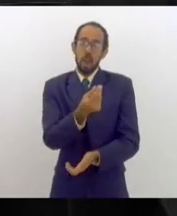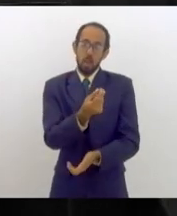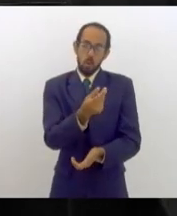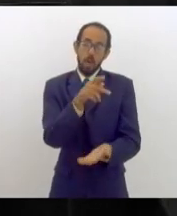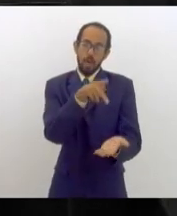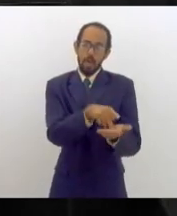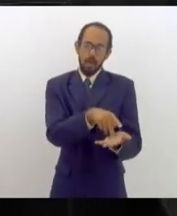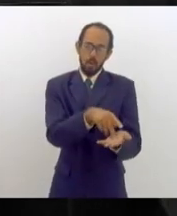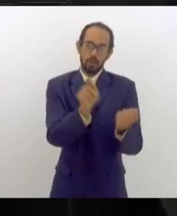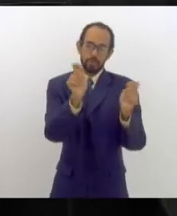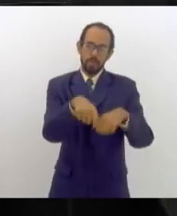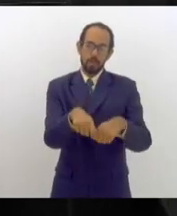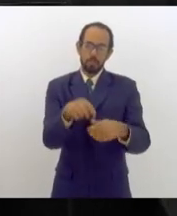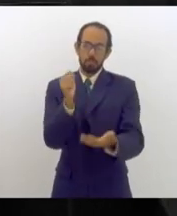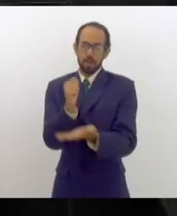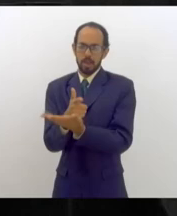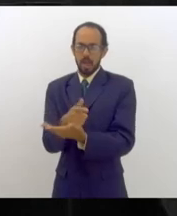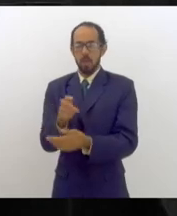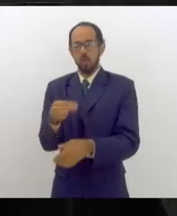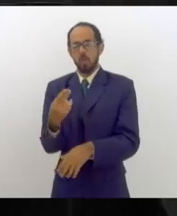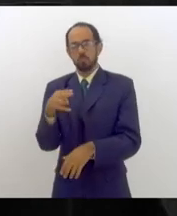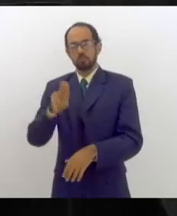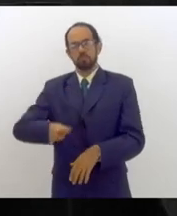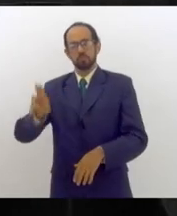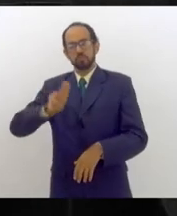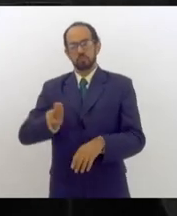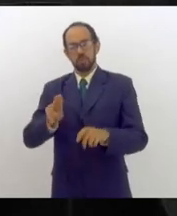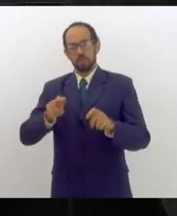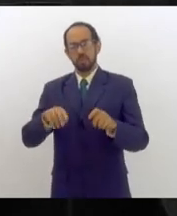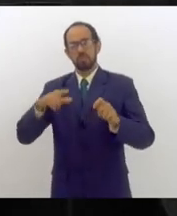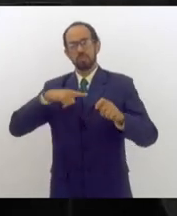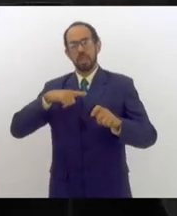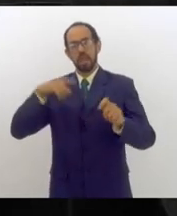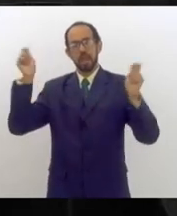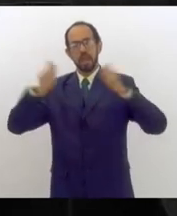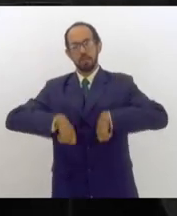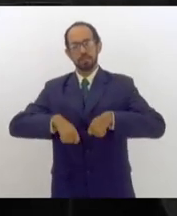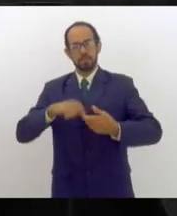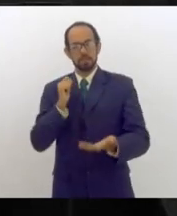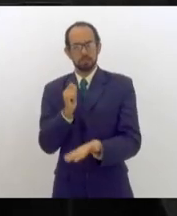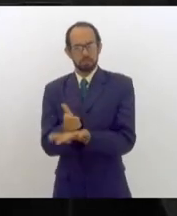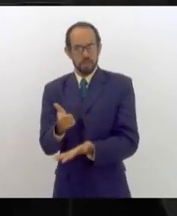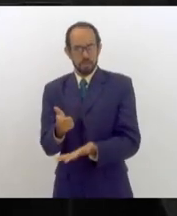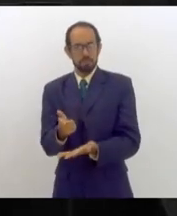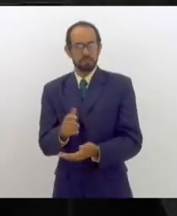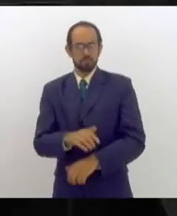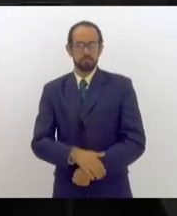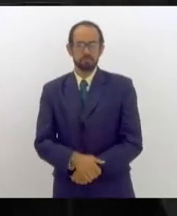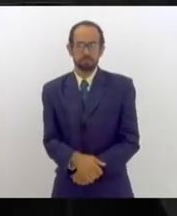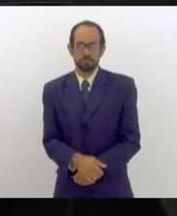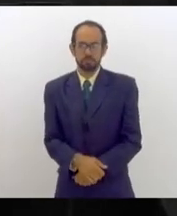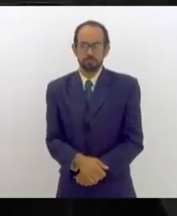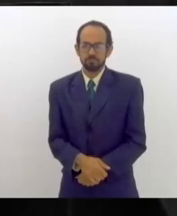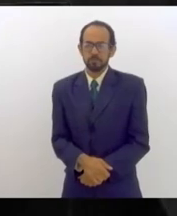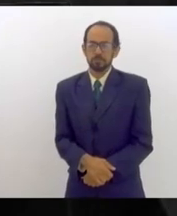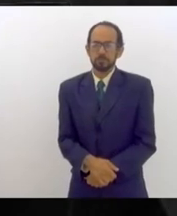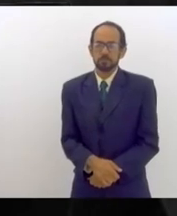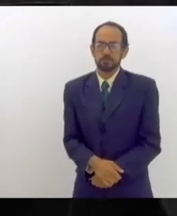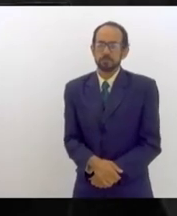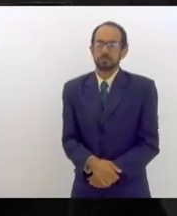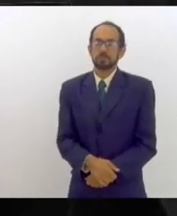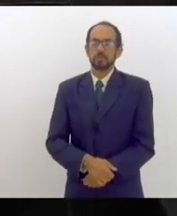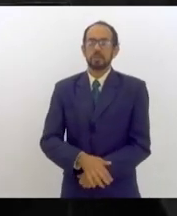e a tarifa que o usuário tem capacidade de pagar no caso